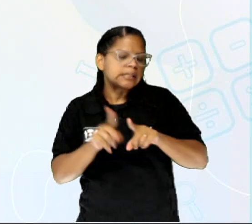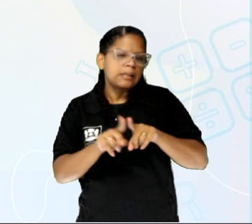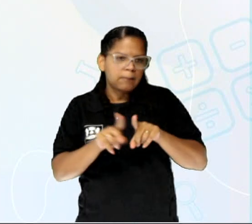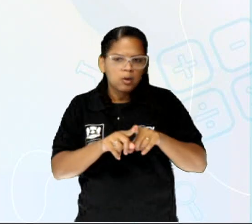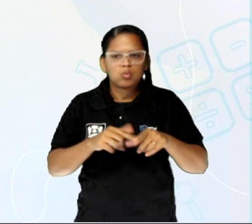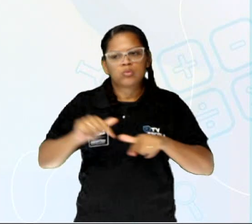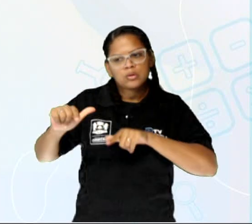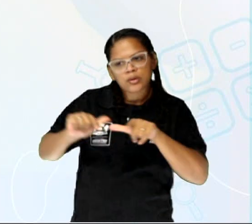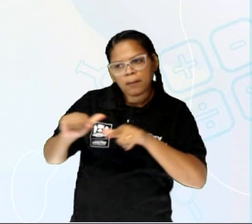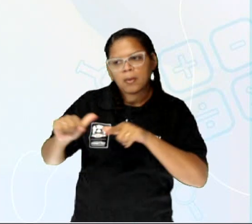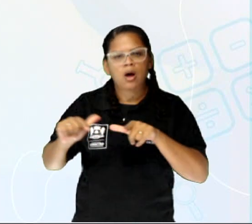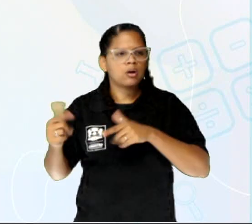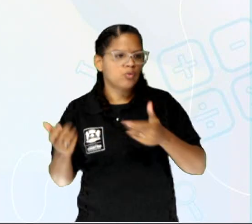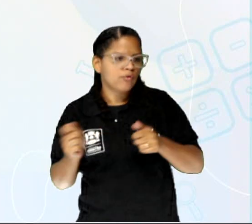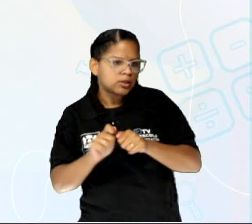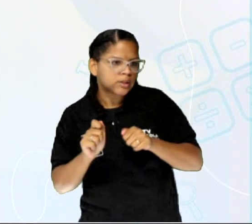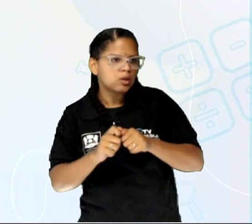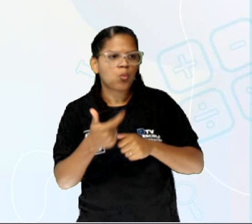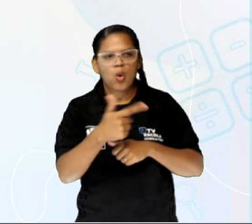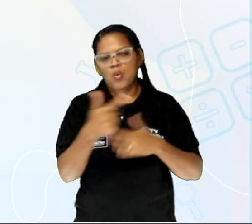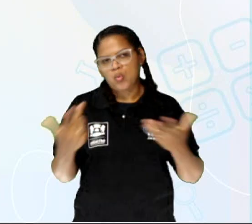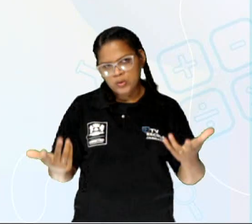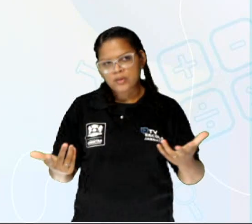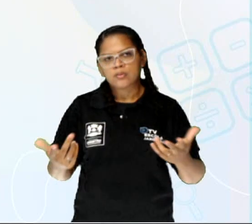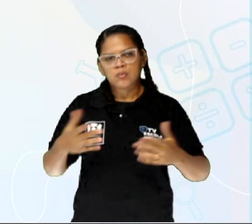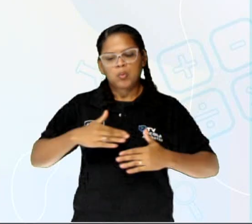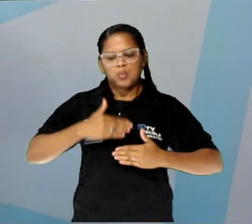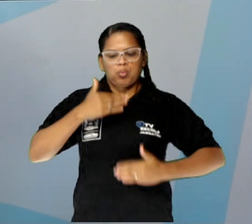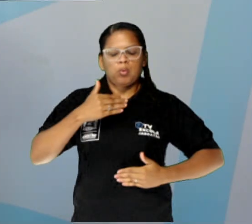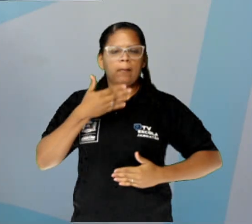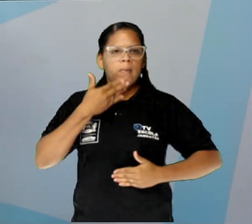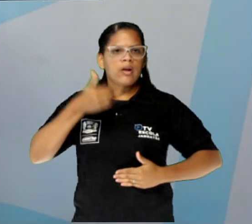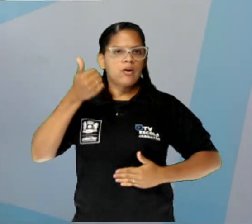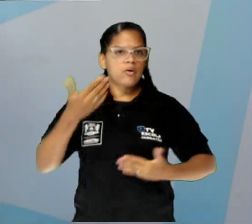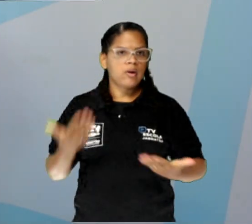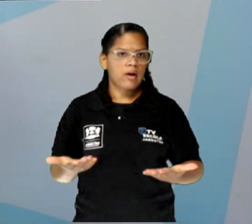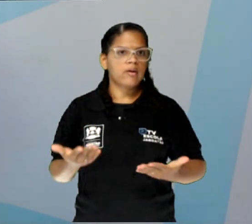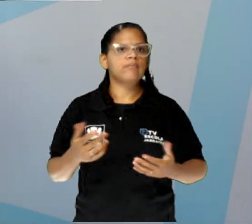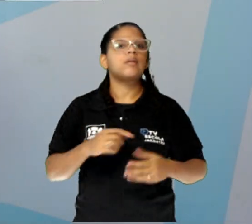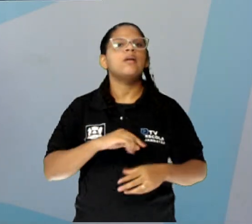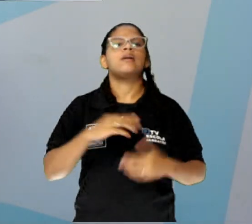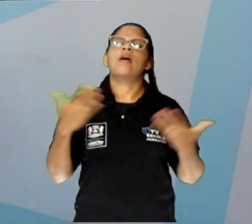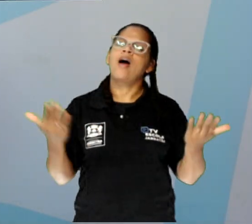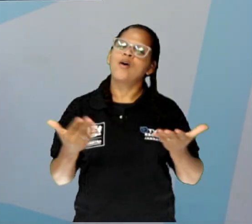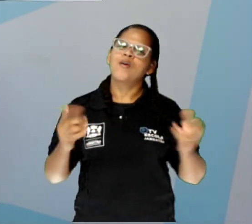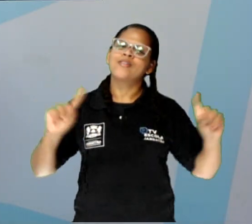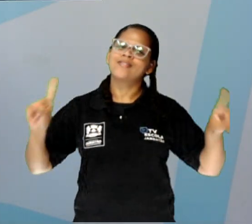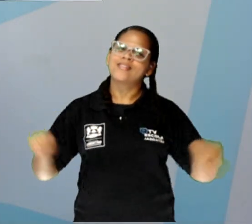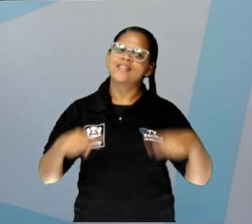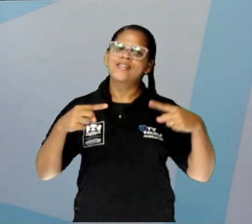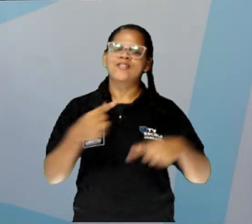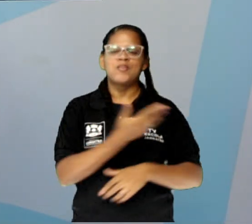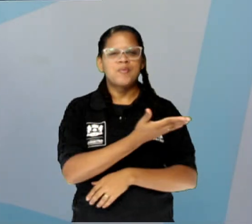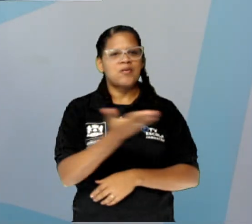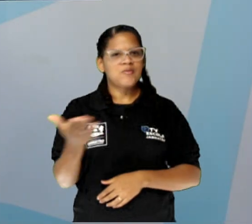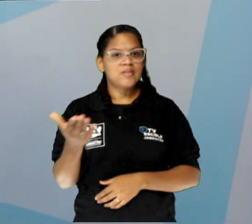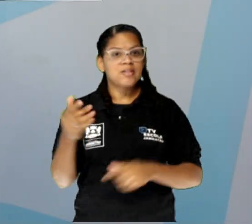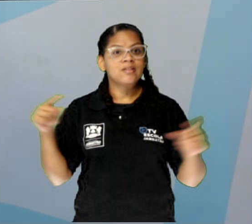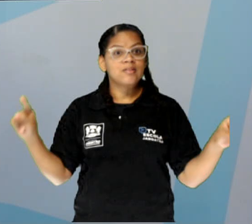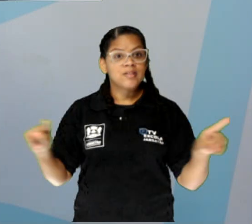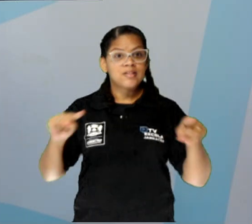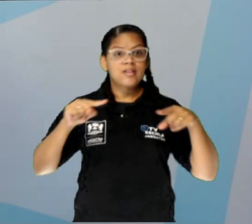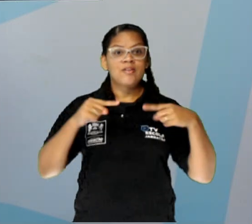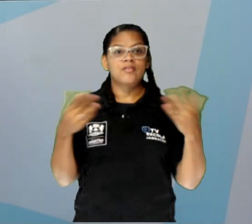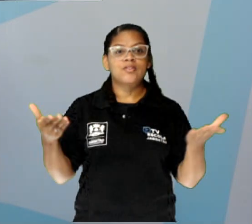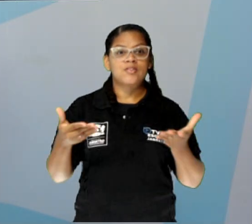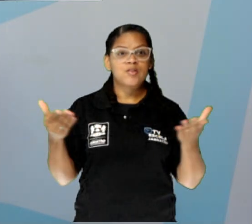exercício. Claro que eu tinha que deixar para vocês um final que é o desafio. O desafio de hoje, em relação